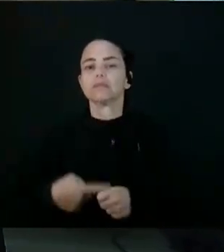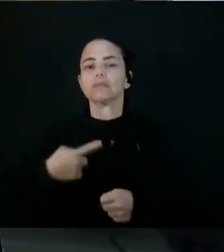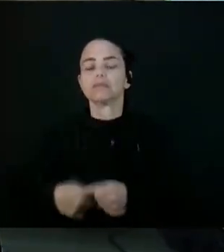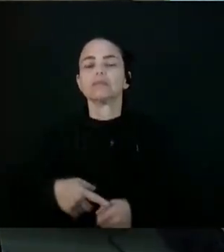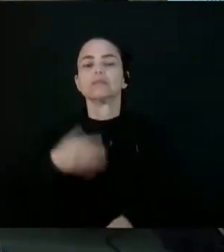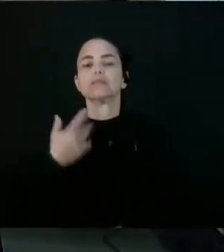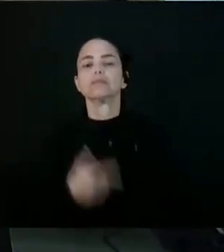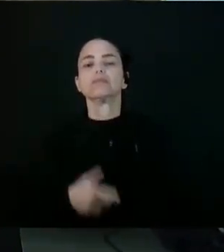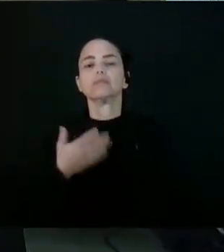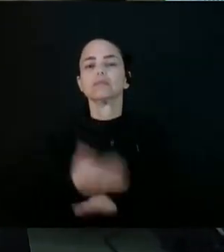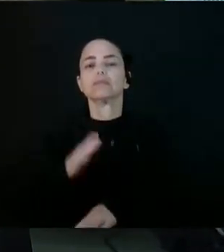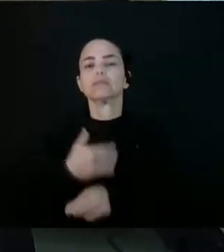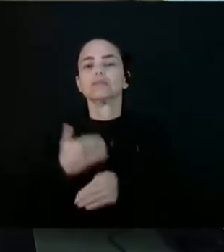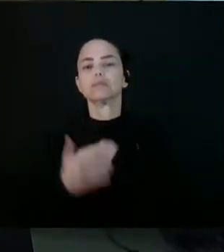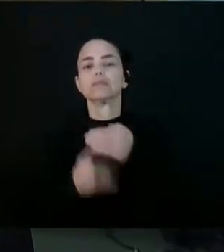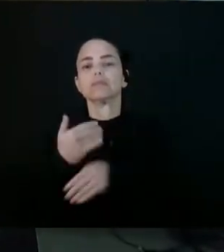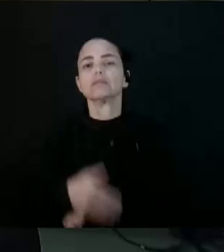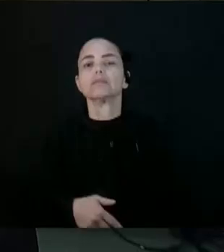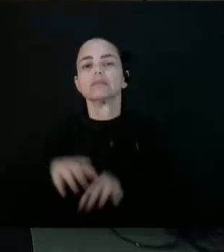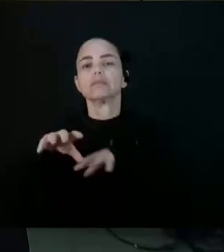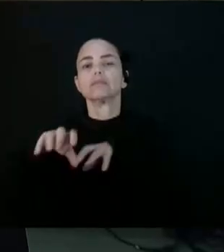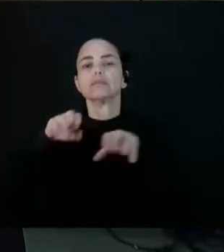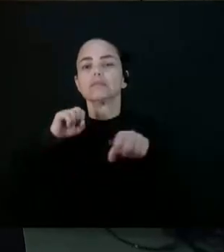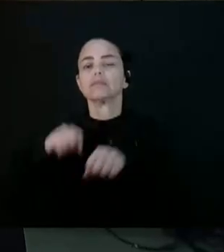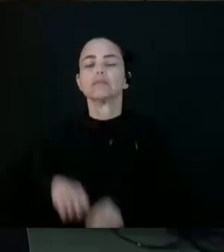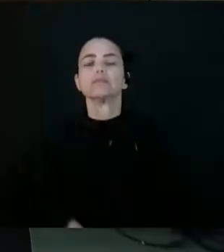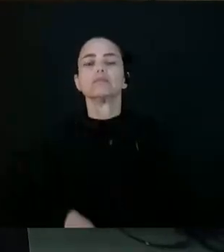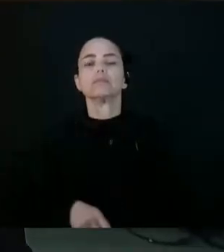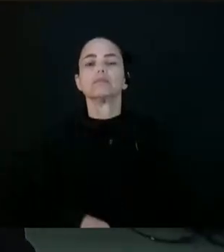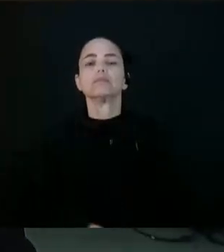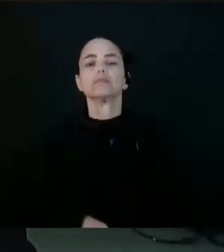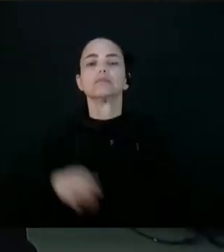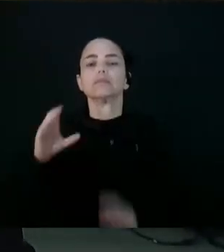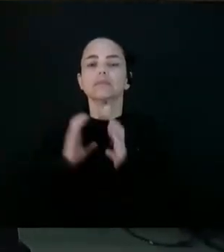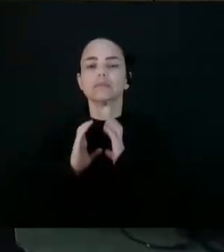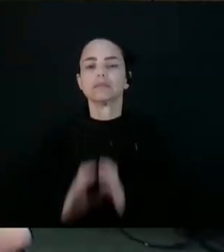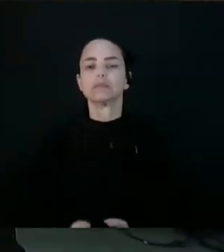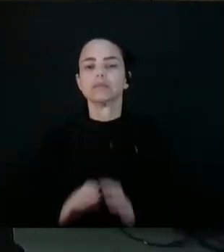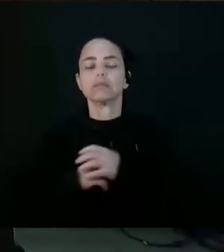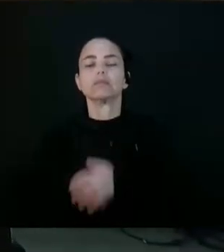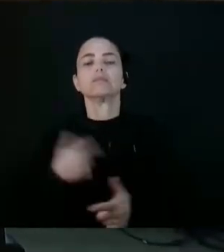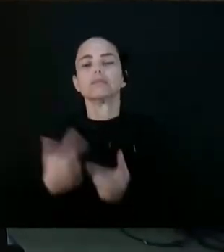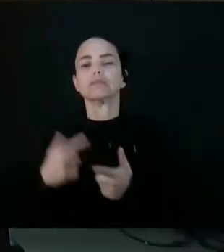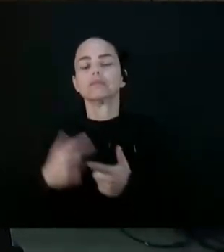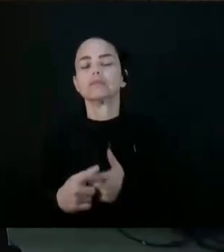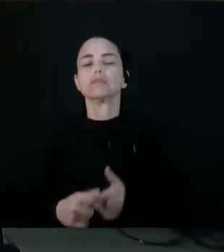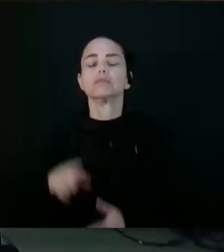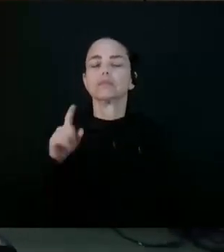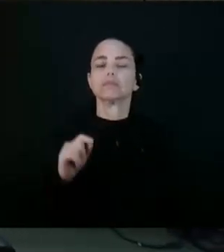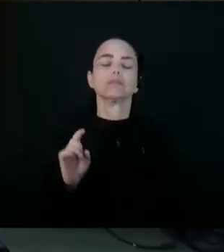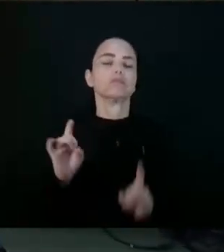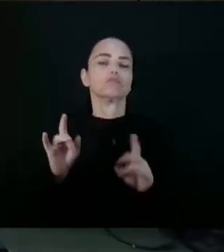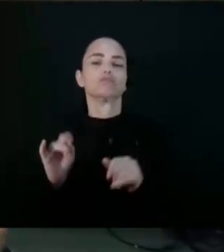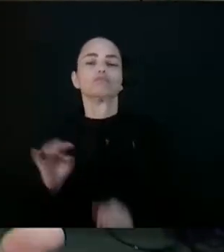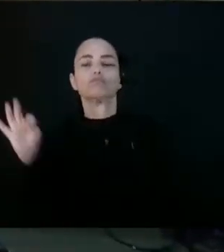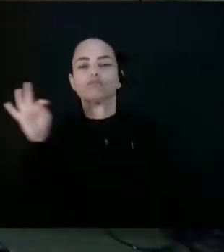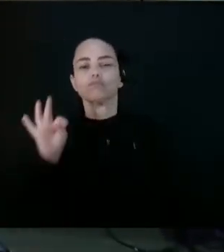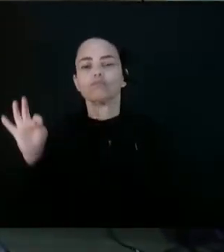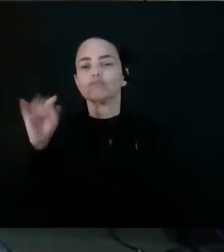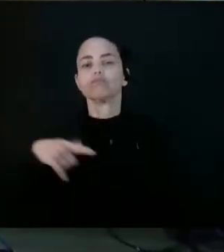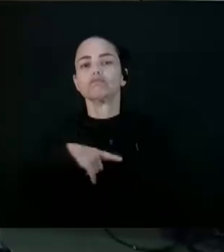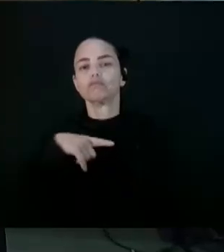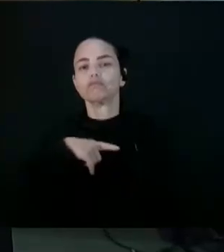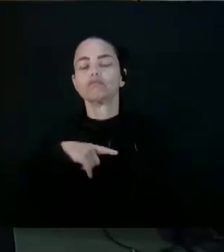desse processo de formação para a cidadania, né? Porque não é uma coisa apenas teórica, a gente traz